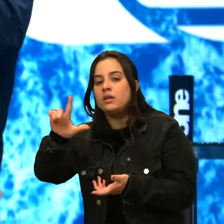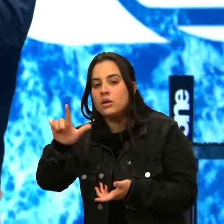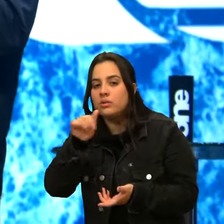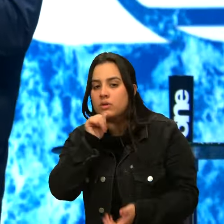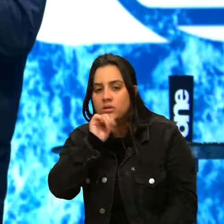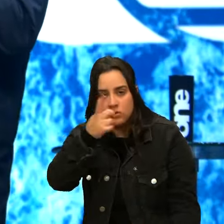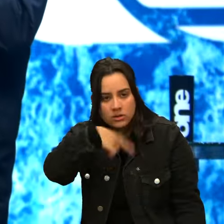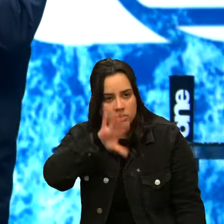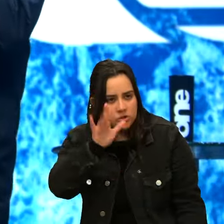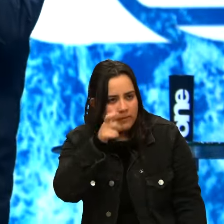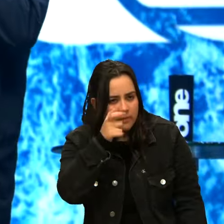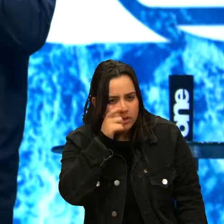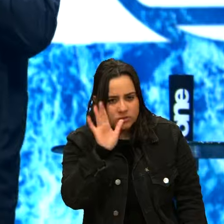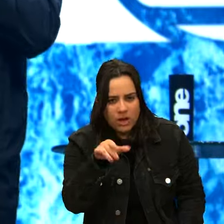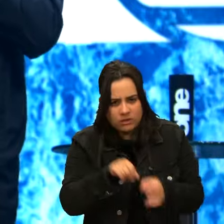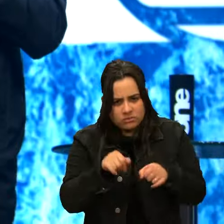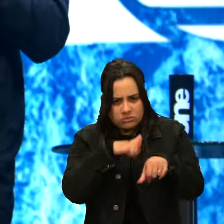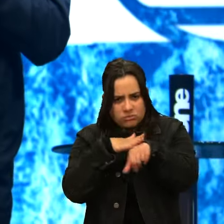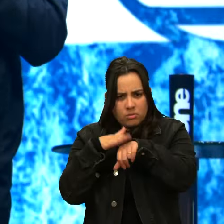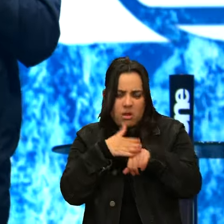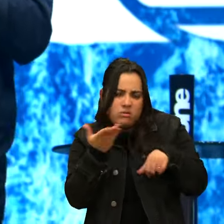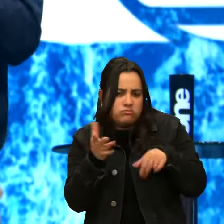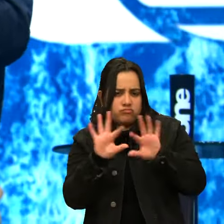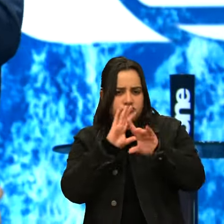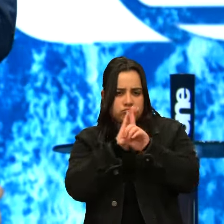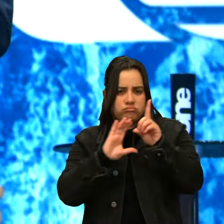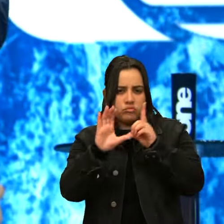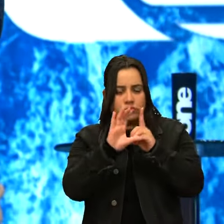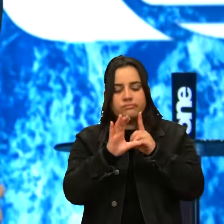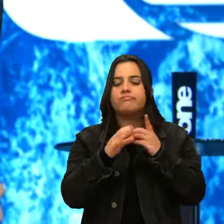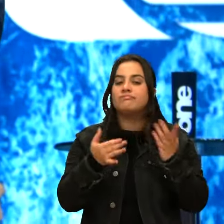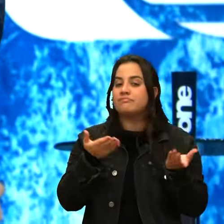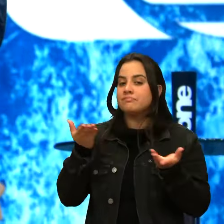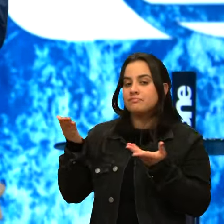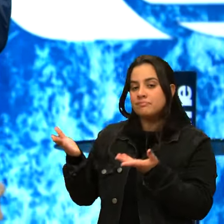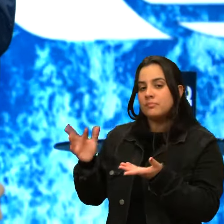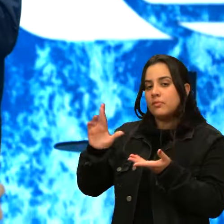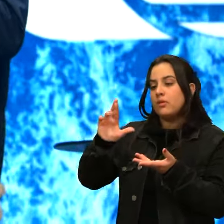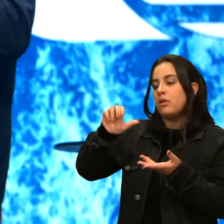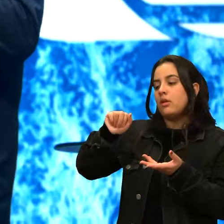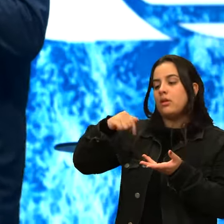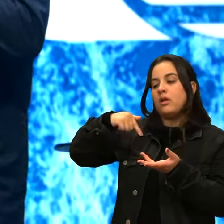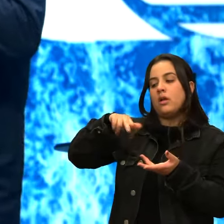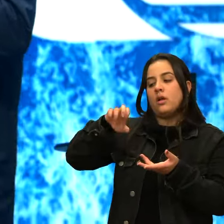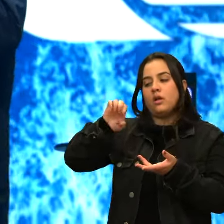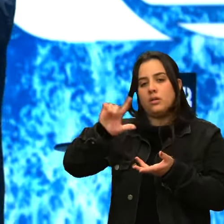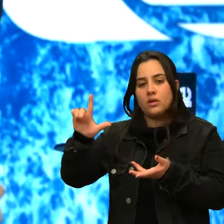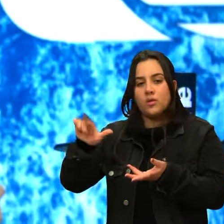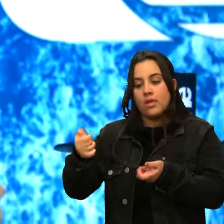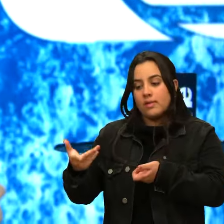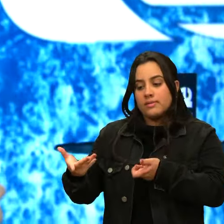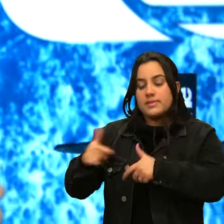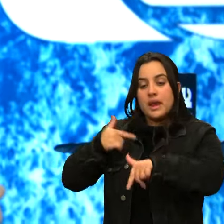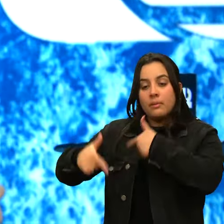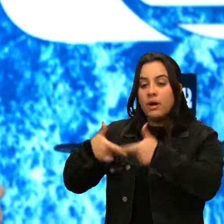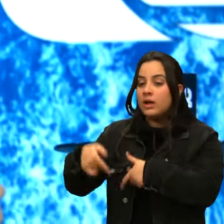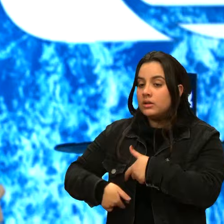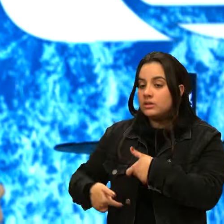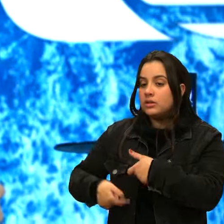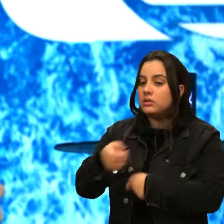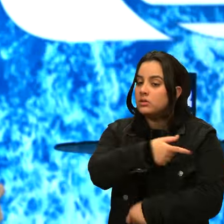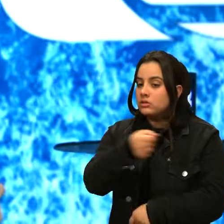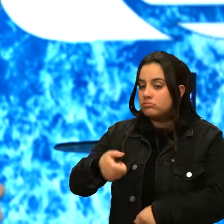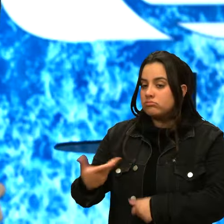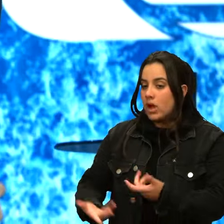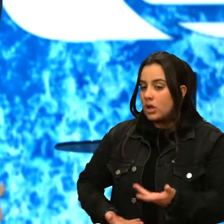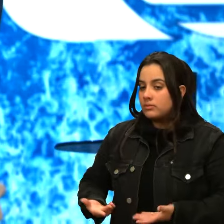viu a Raquel fazendo algum momento aqui? Deixa eu ver. Tá? A Raquel, ela trabalha aqui durante a semana, ela faz parte da equipe